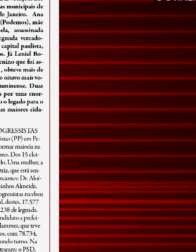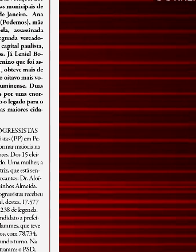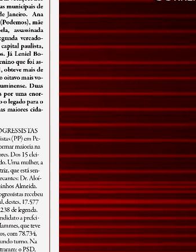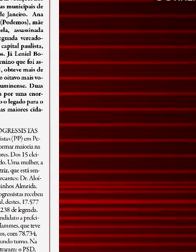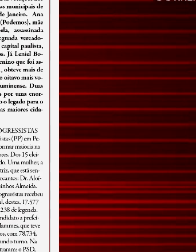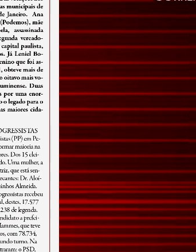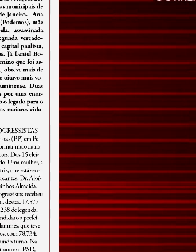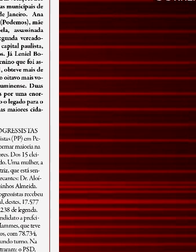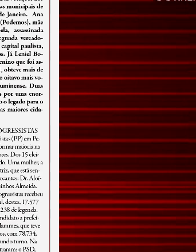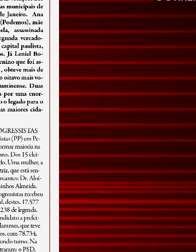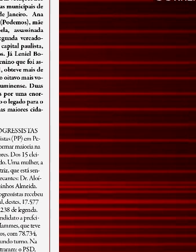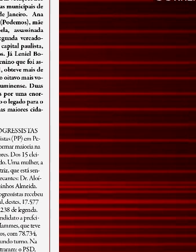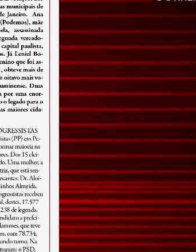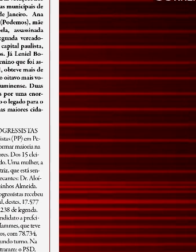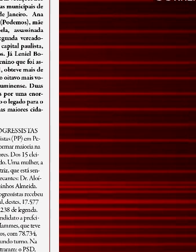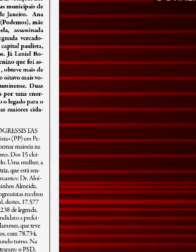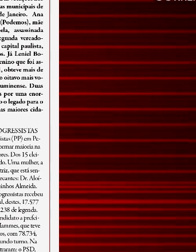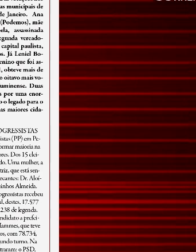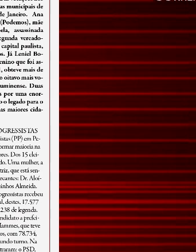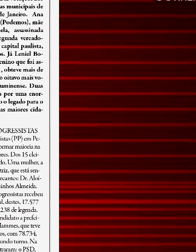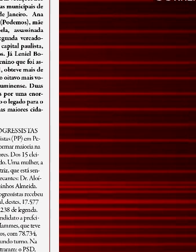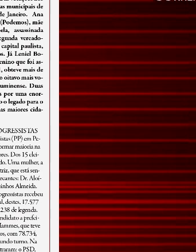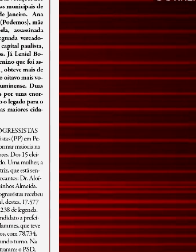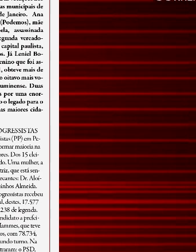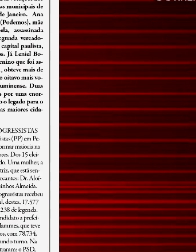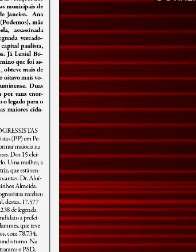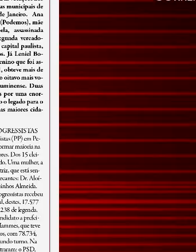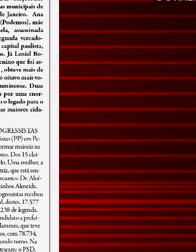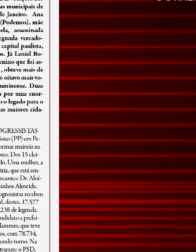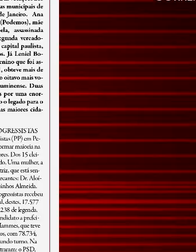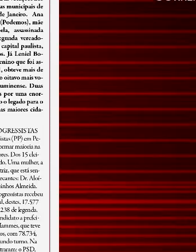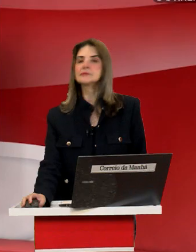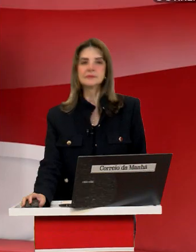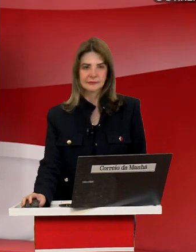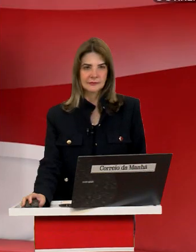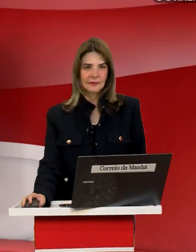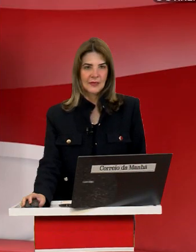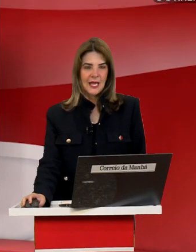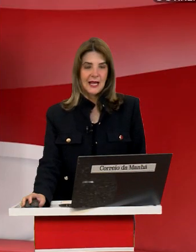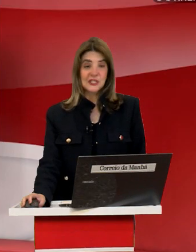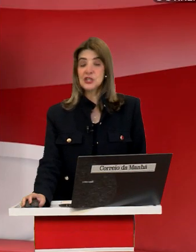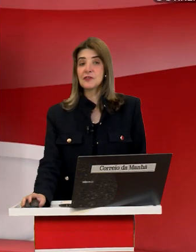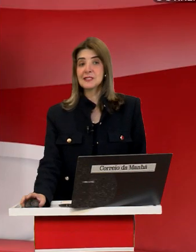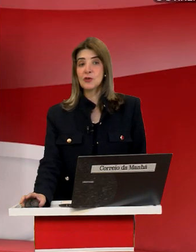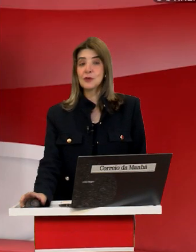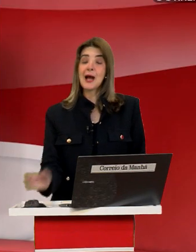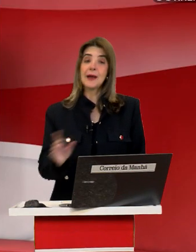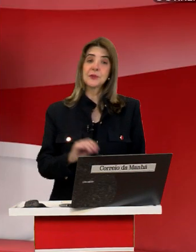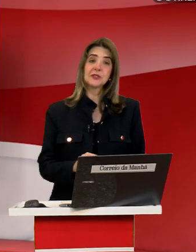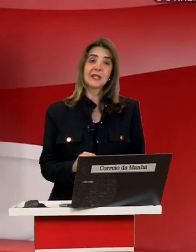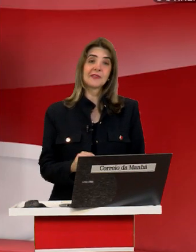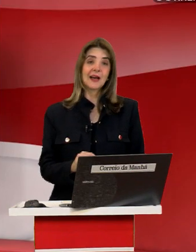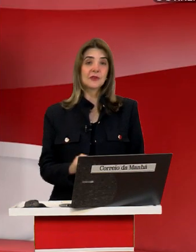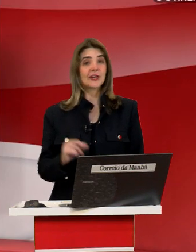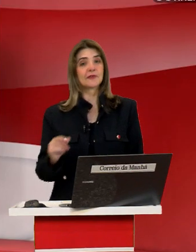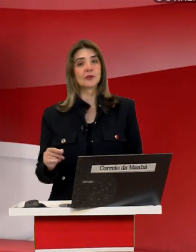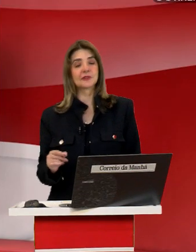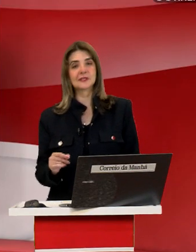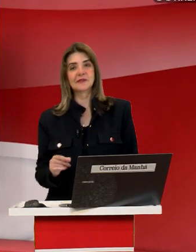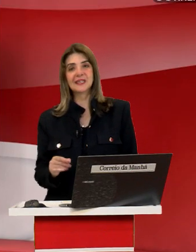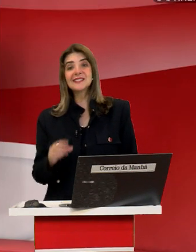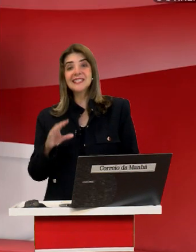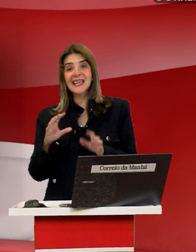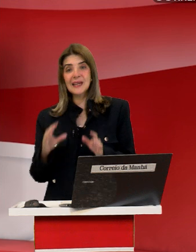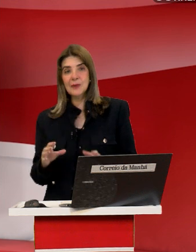já estão disponíveis em to Todas As bancas aqui na nossa região R 2 somente a gente faz agora um rápido intervalo Na